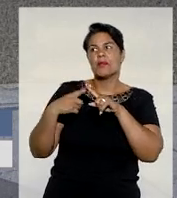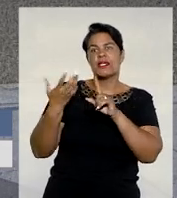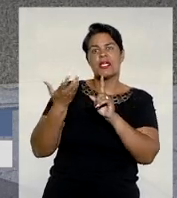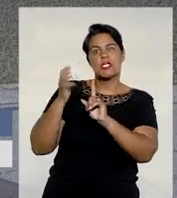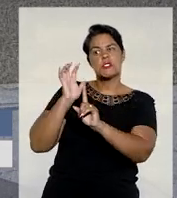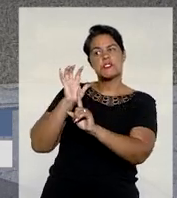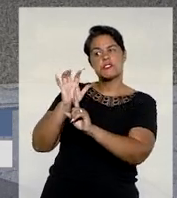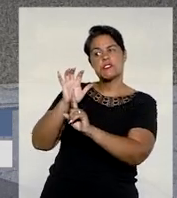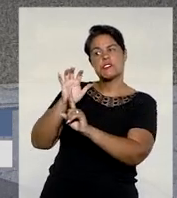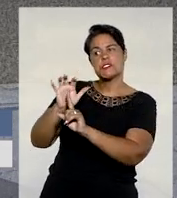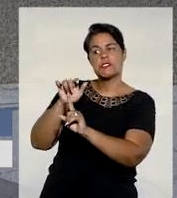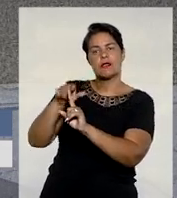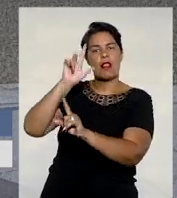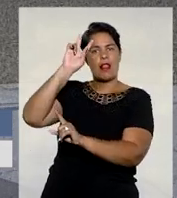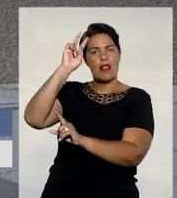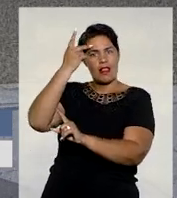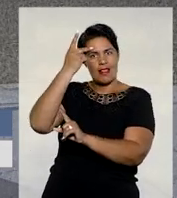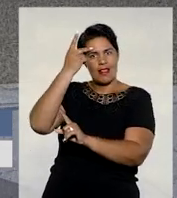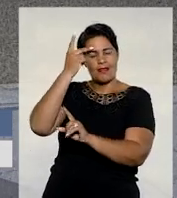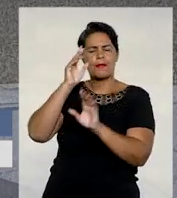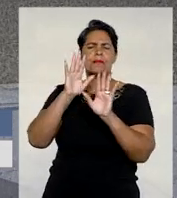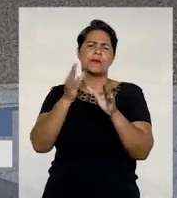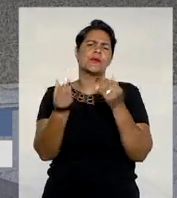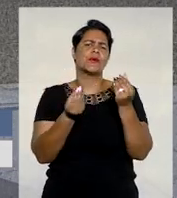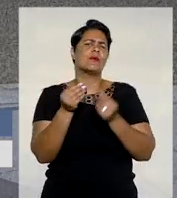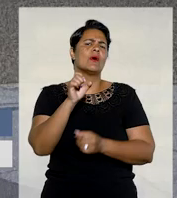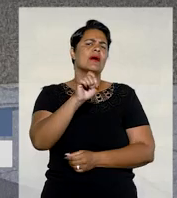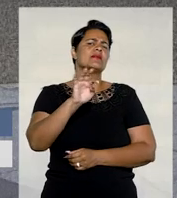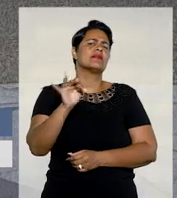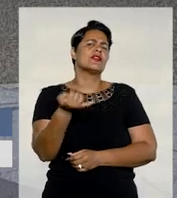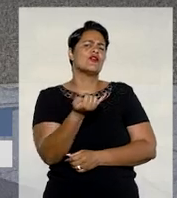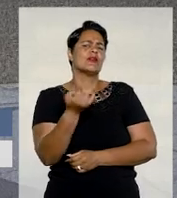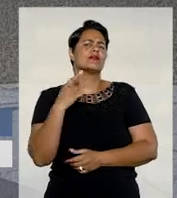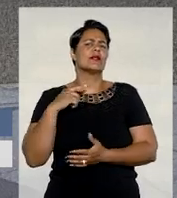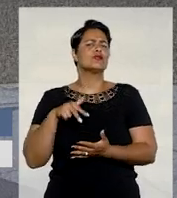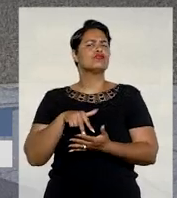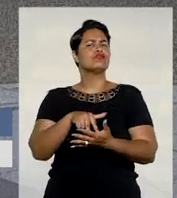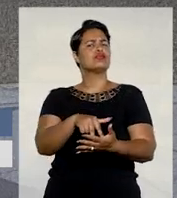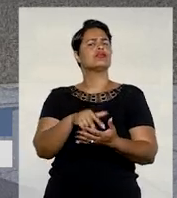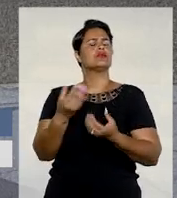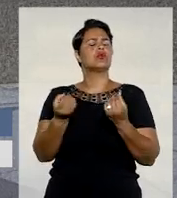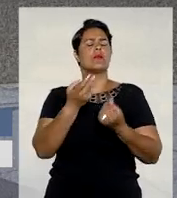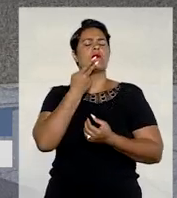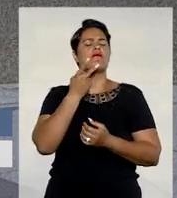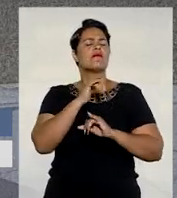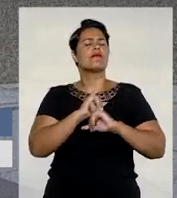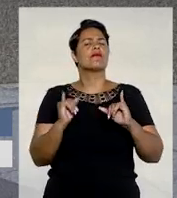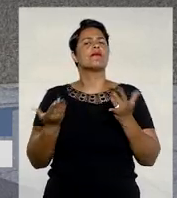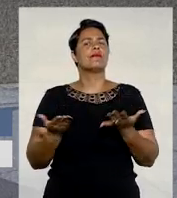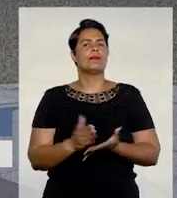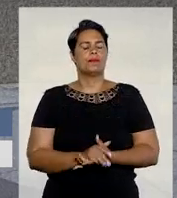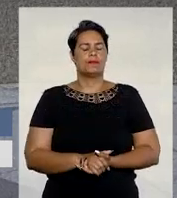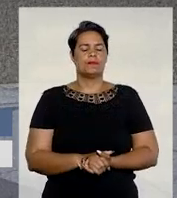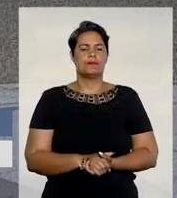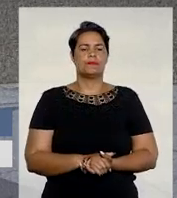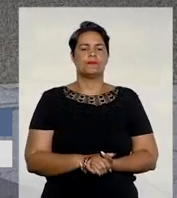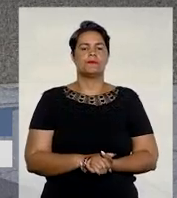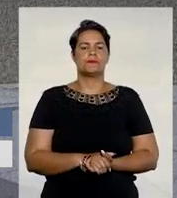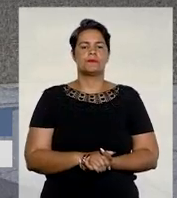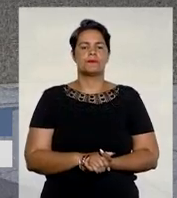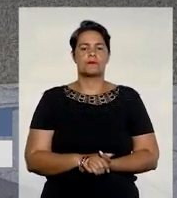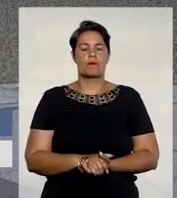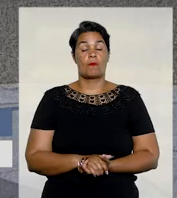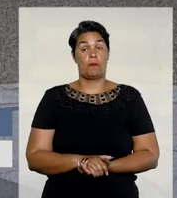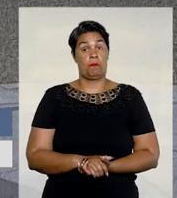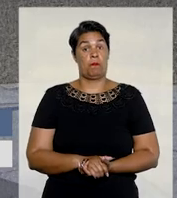mesmo aí de provocar, de modificar a decisão. Eu gostaria de saber como é que o STJ vem se posicionando nessa situação.